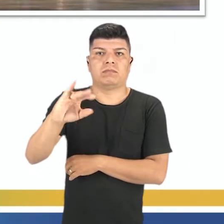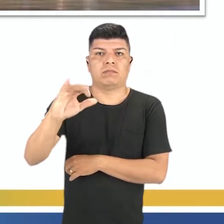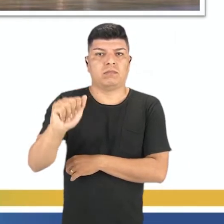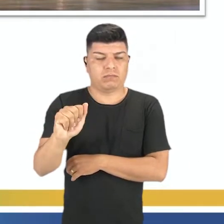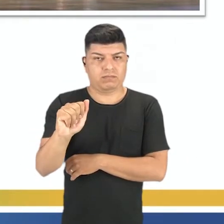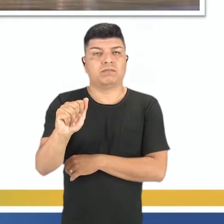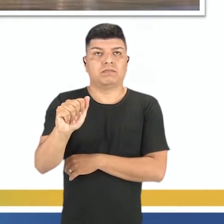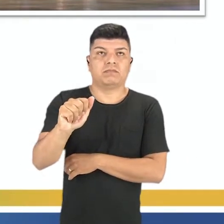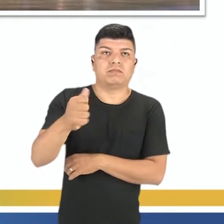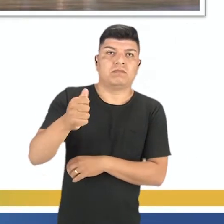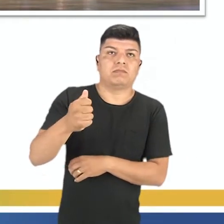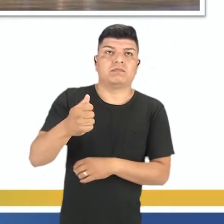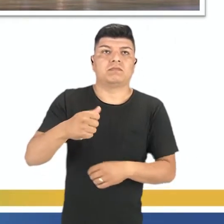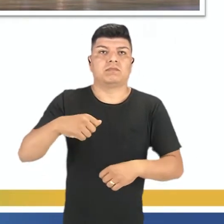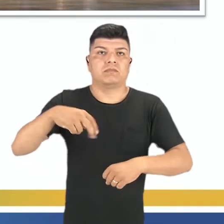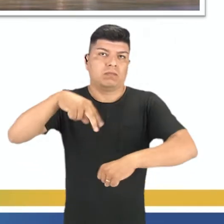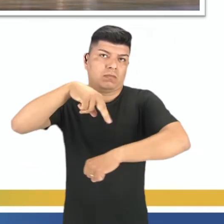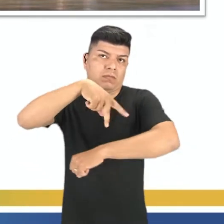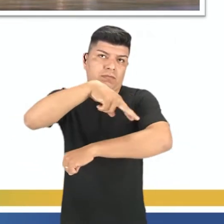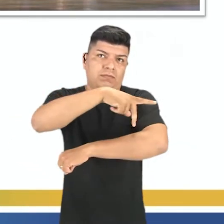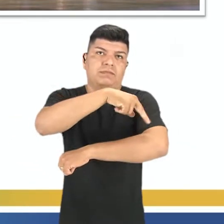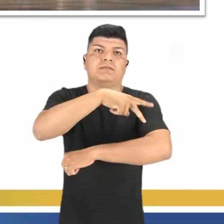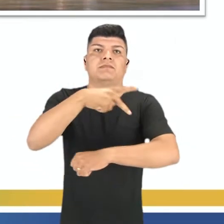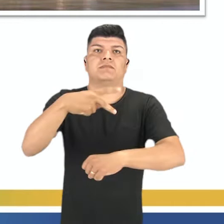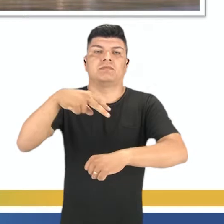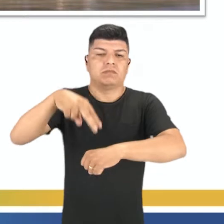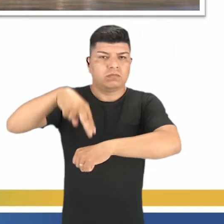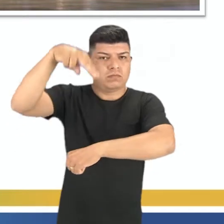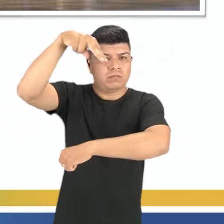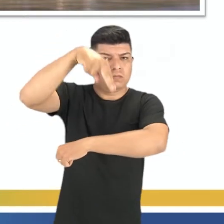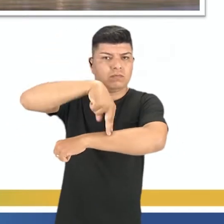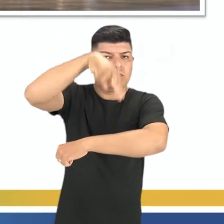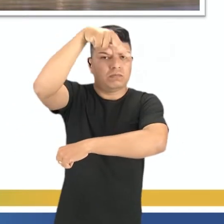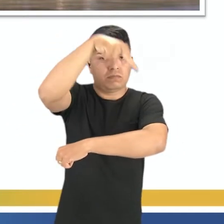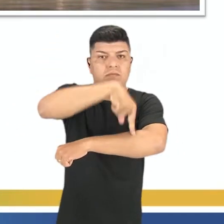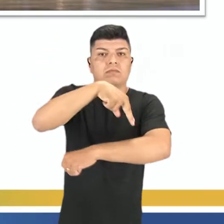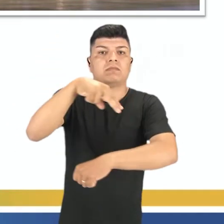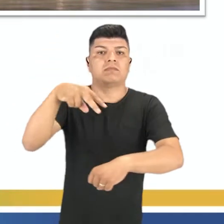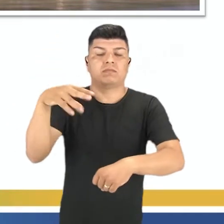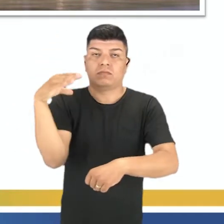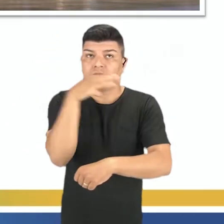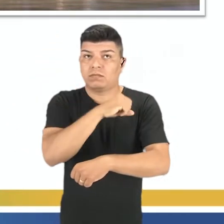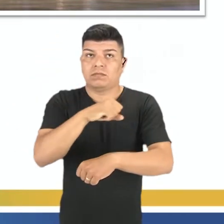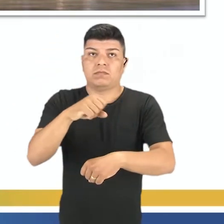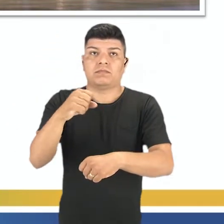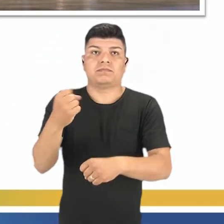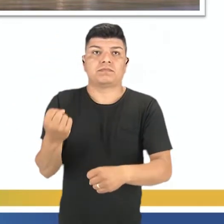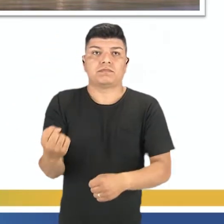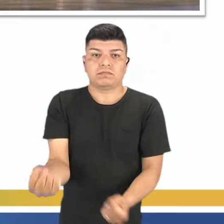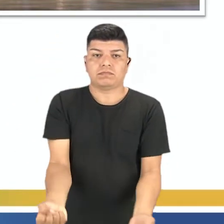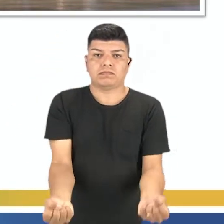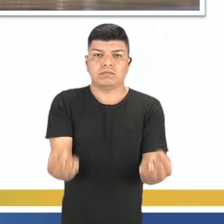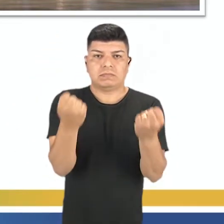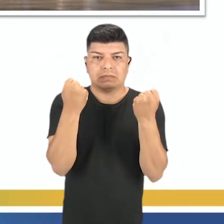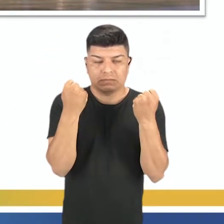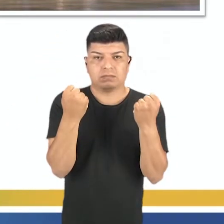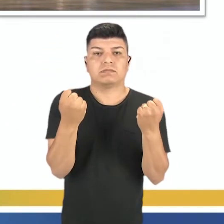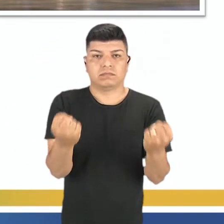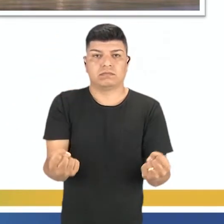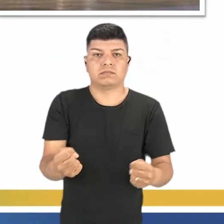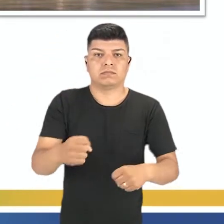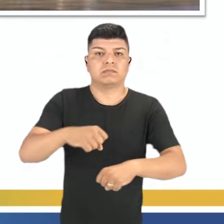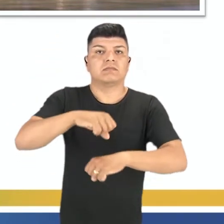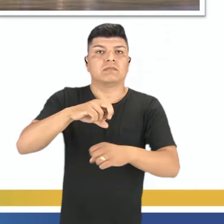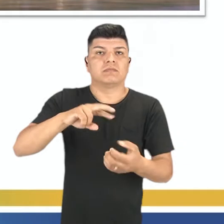metros, 200 metros, 400 metros, provas de salto de atletismo que são muito curtas, levantamentos de peso, ginástica